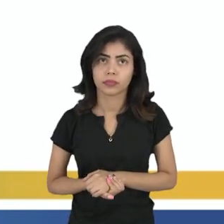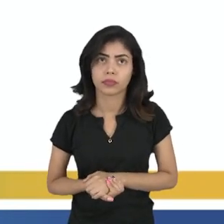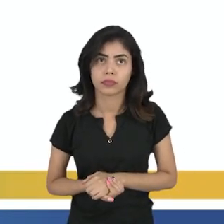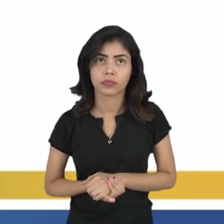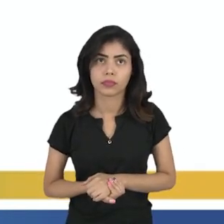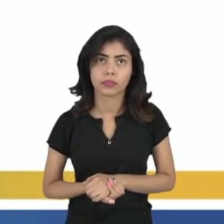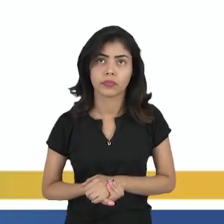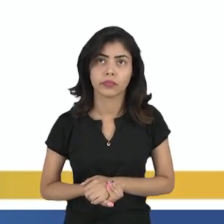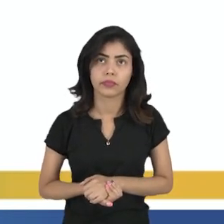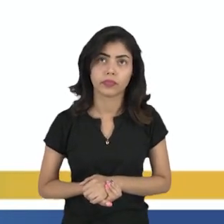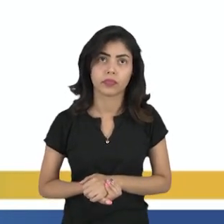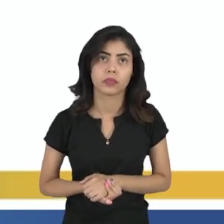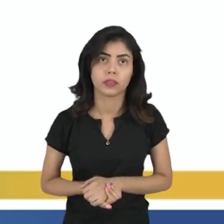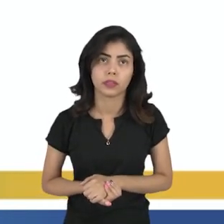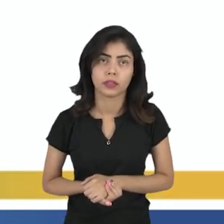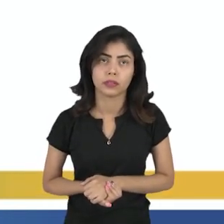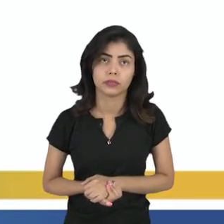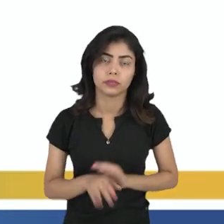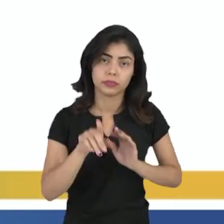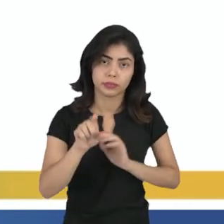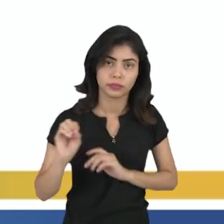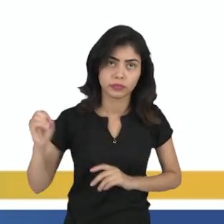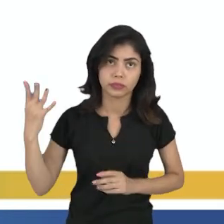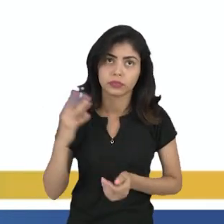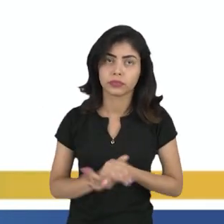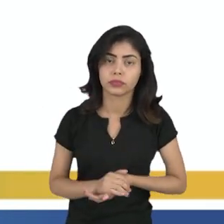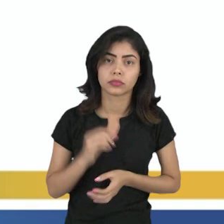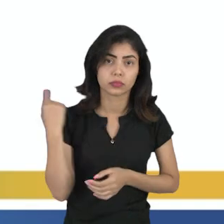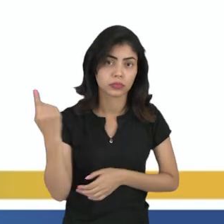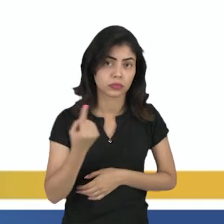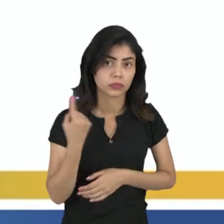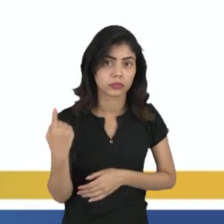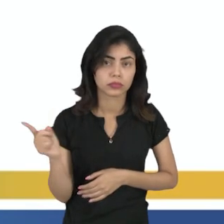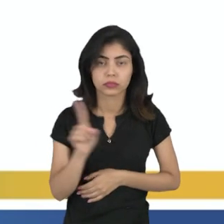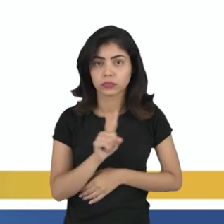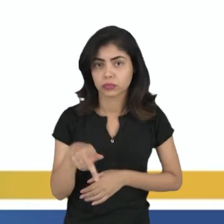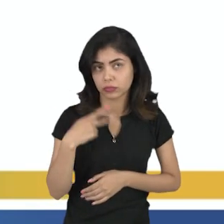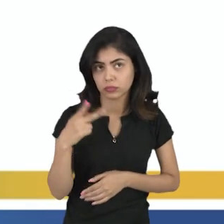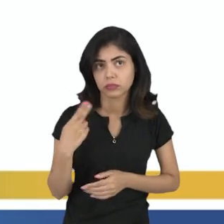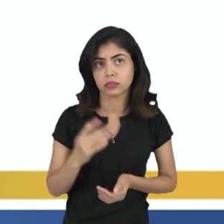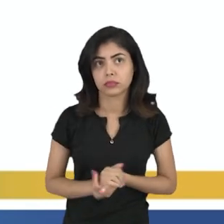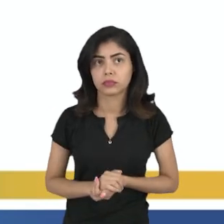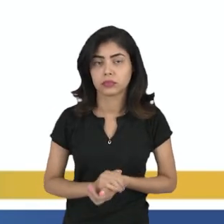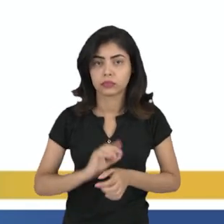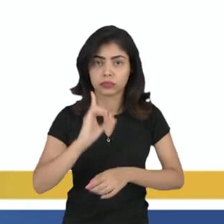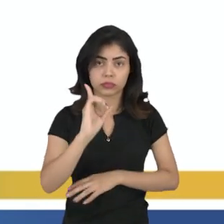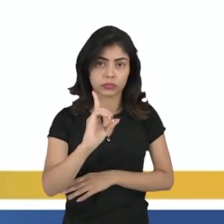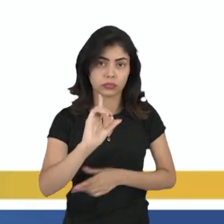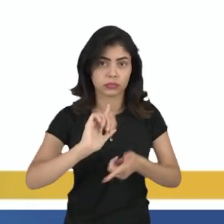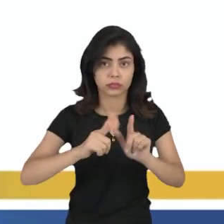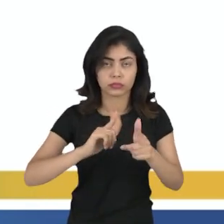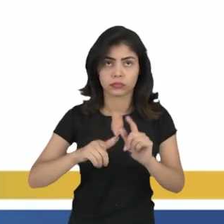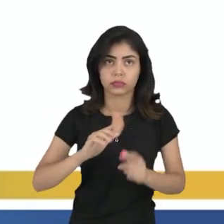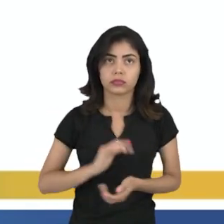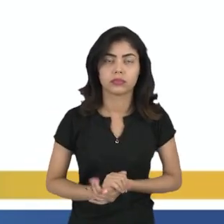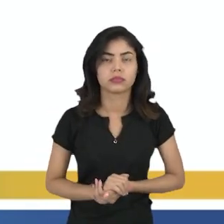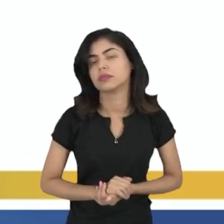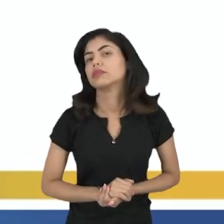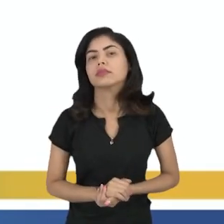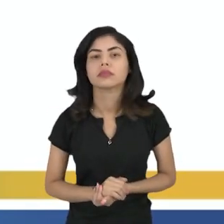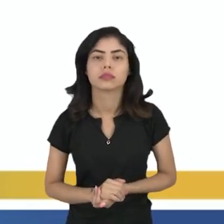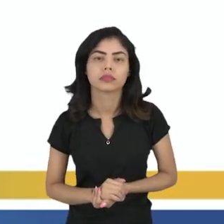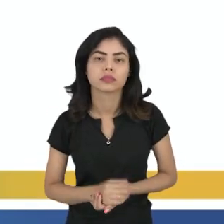sobre ele? Nesse caso, o único que a gente não comentou foi a respeito da